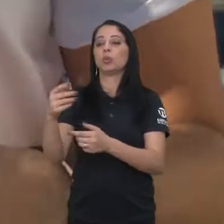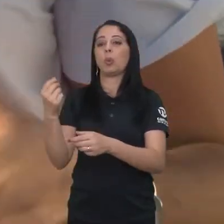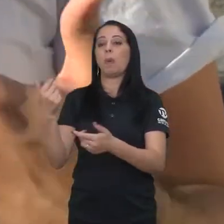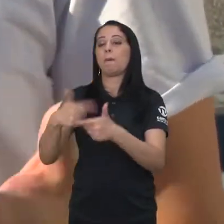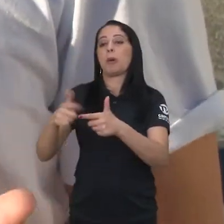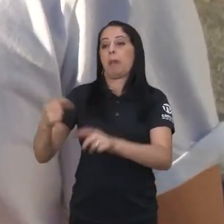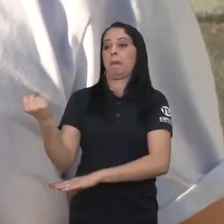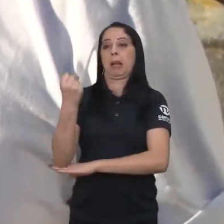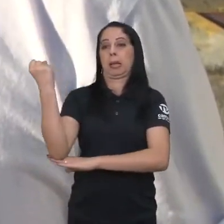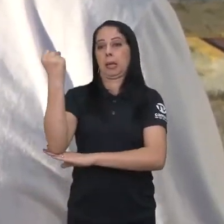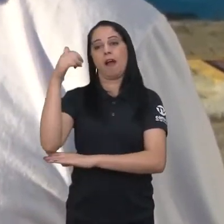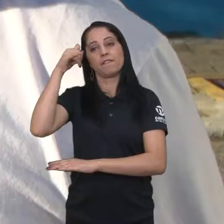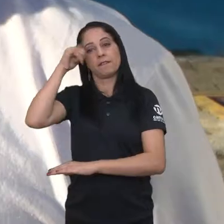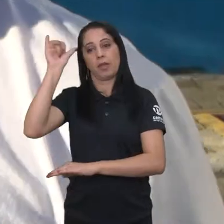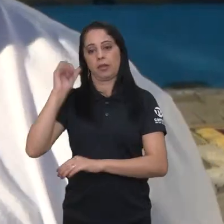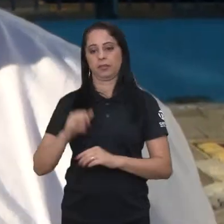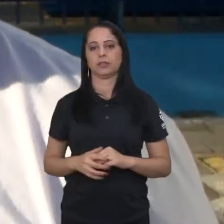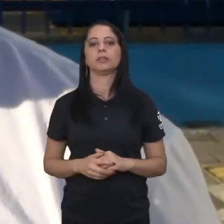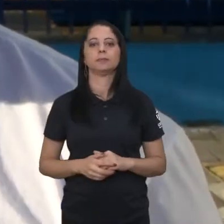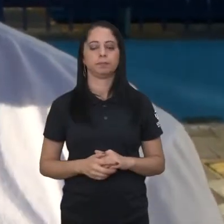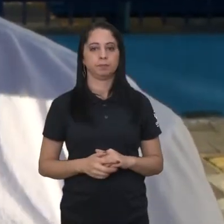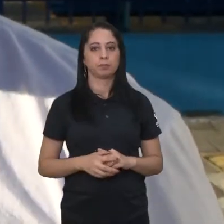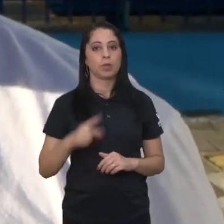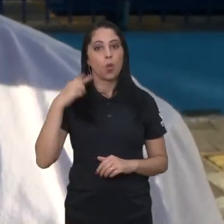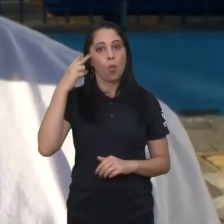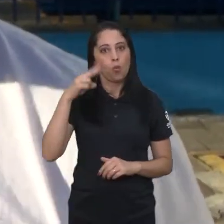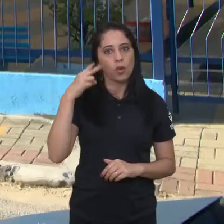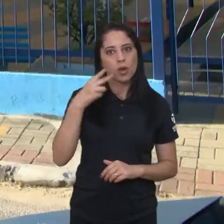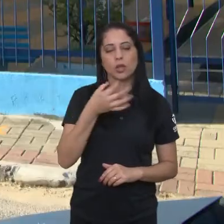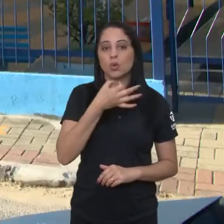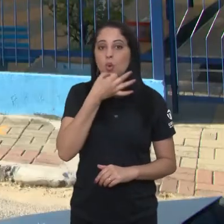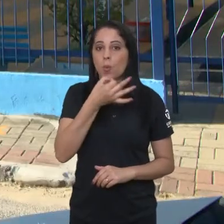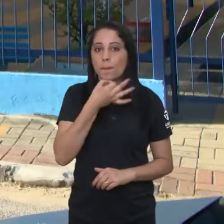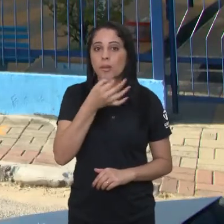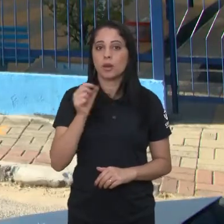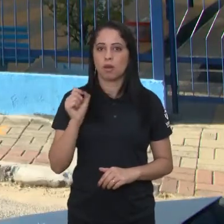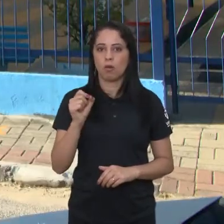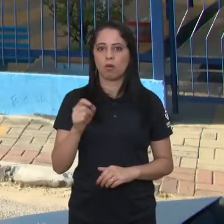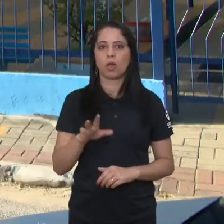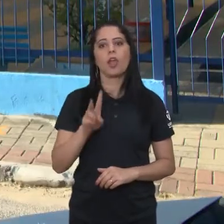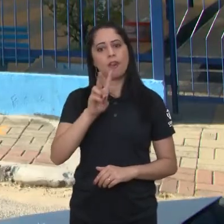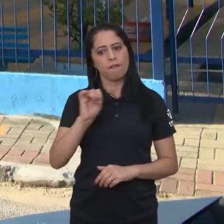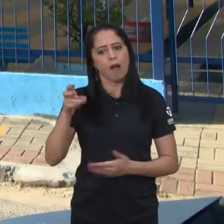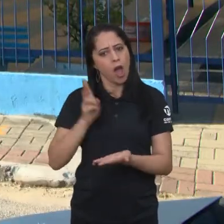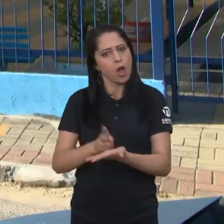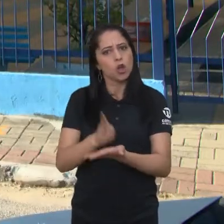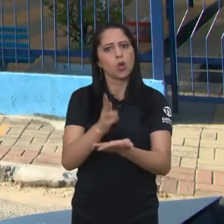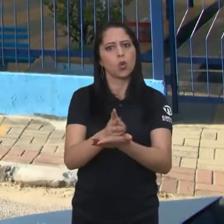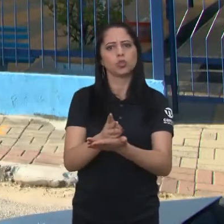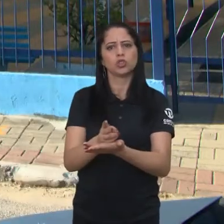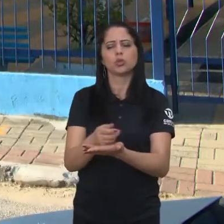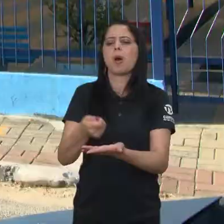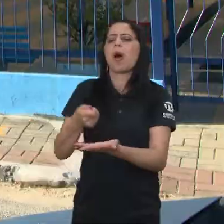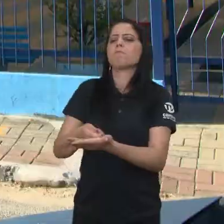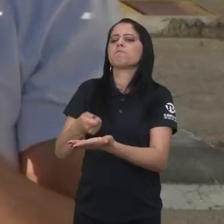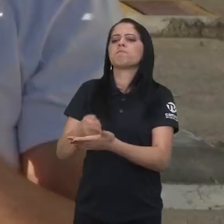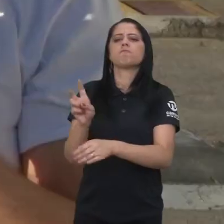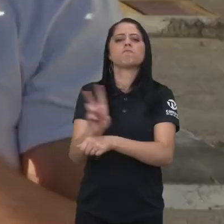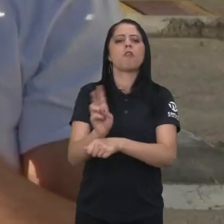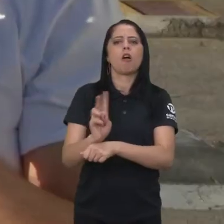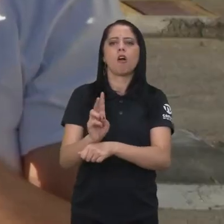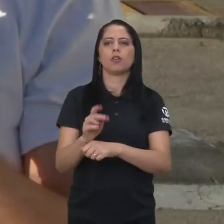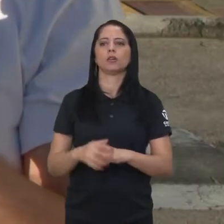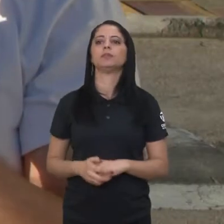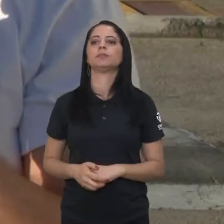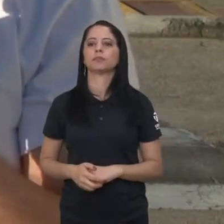parlamentar também ressaltou que vai continuar cobrando medidas que garantam o cuidado com os recursos e os bens públicos. A gente